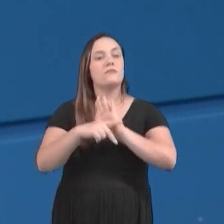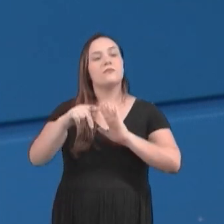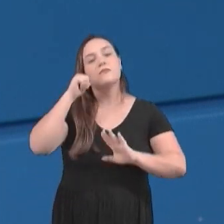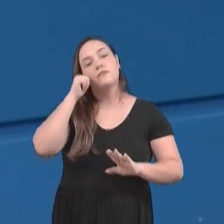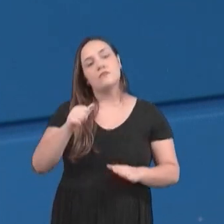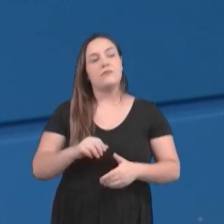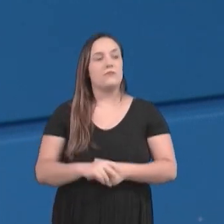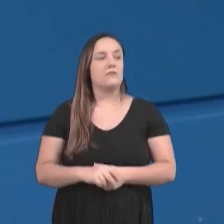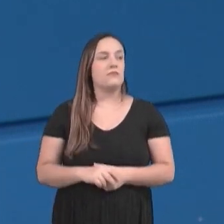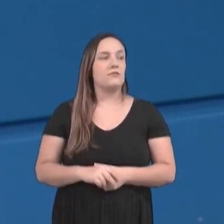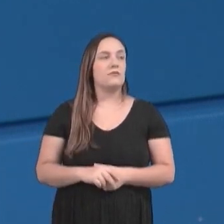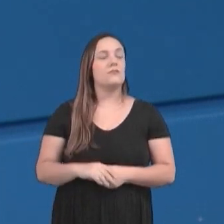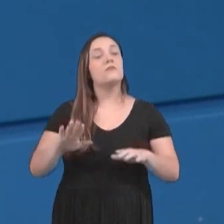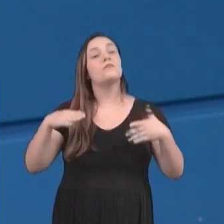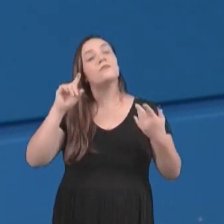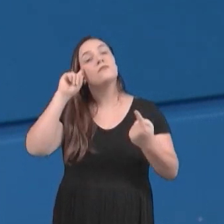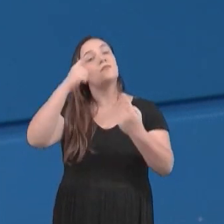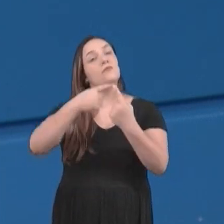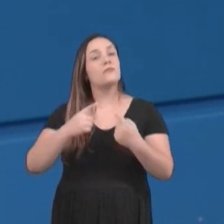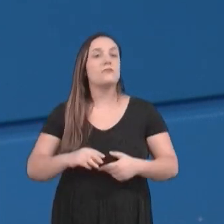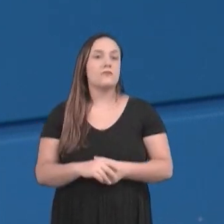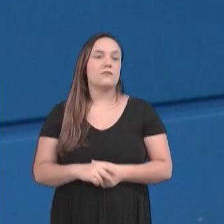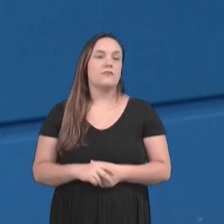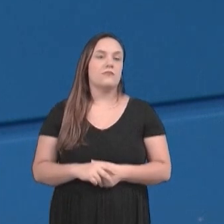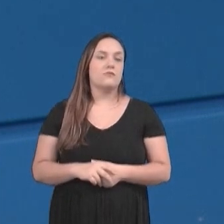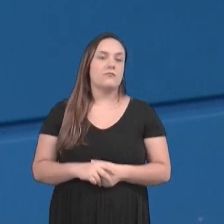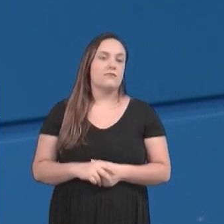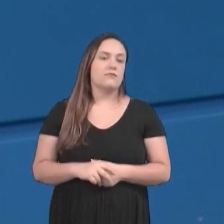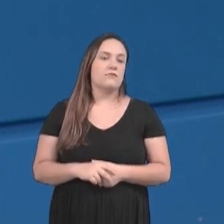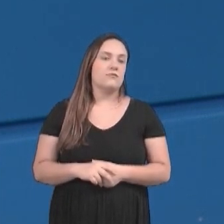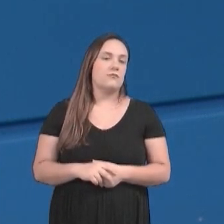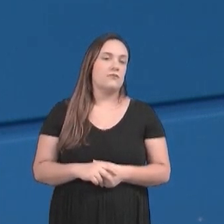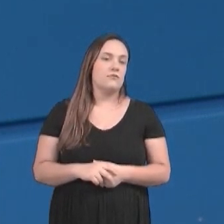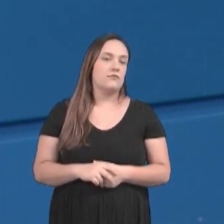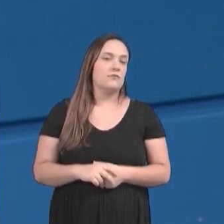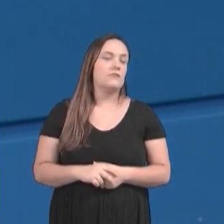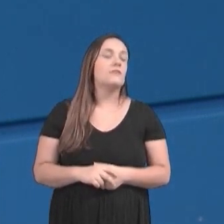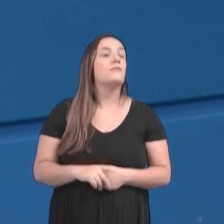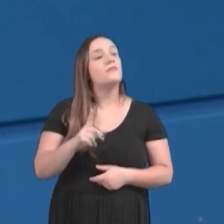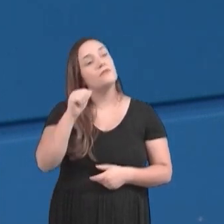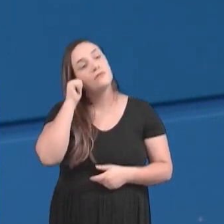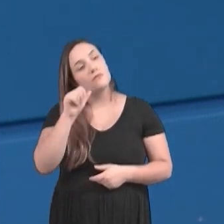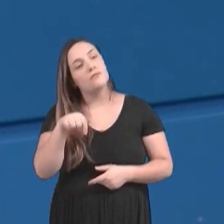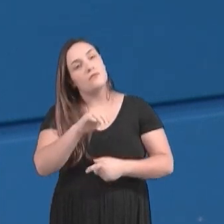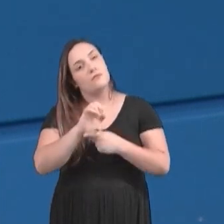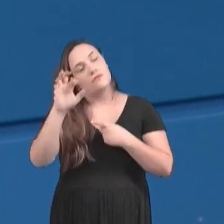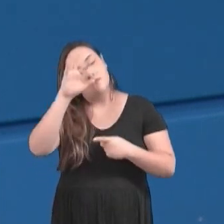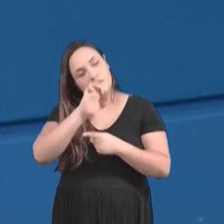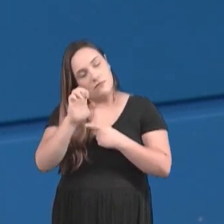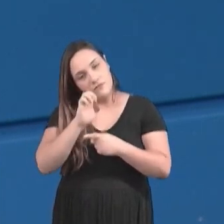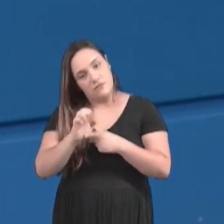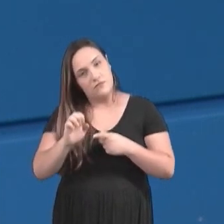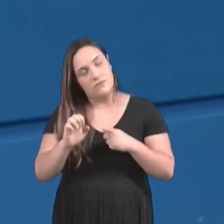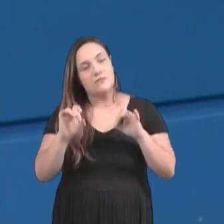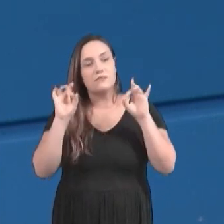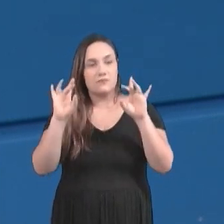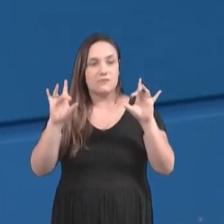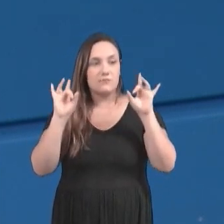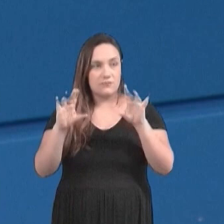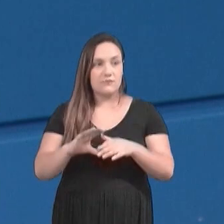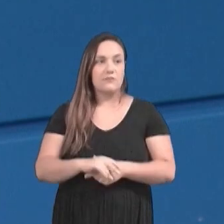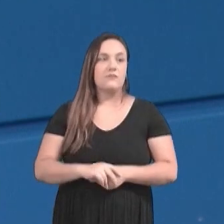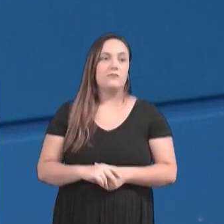para as mulheres visa de forma estratégica proporcionar às mulheres do Estado, especialmente aquelas